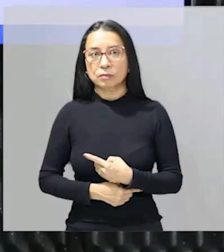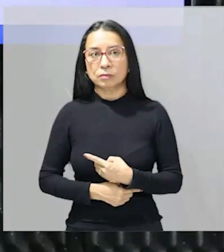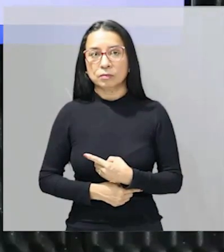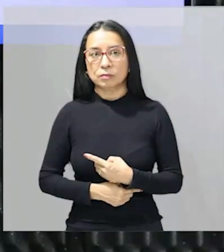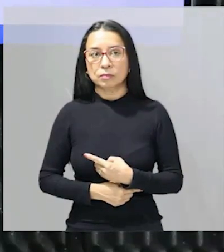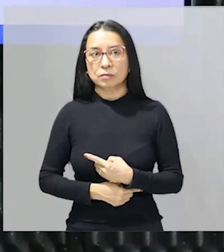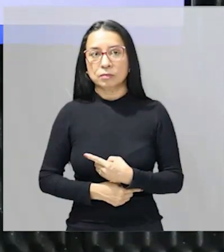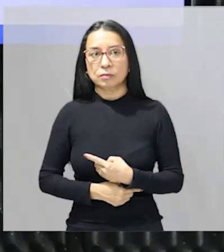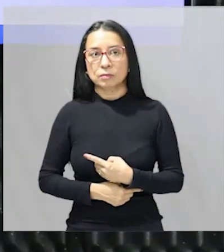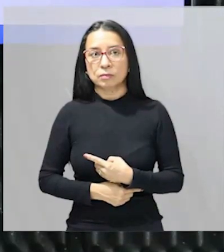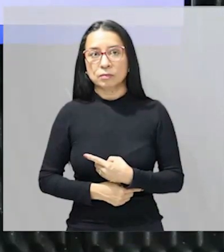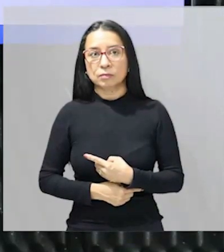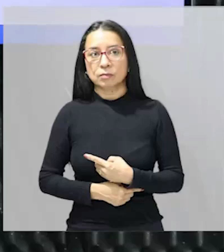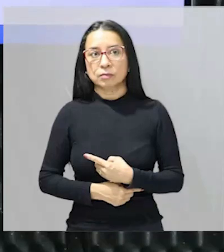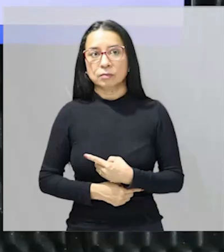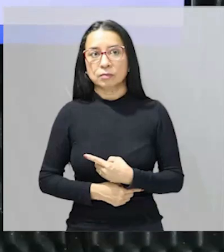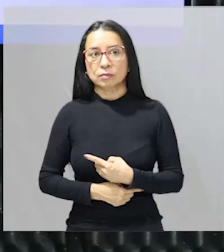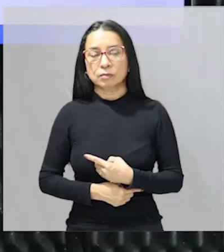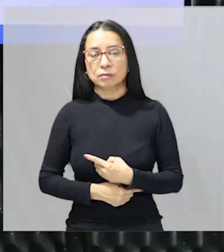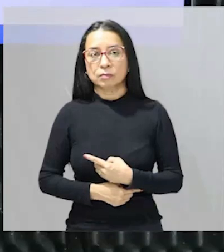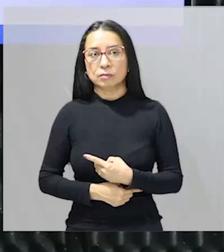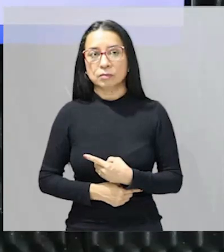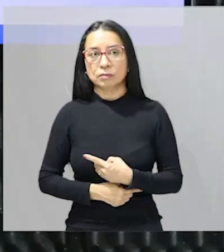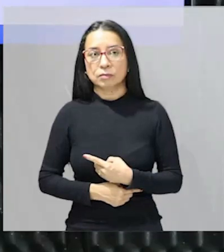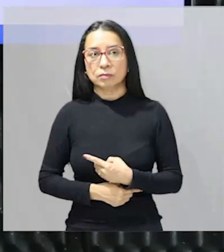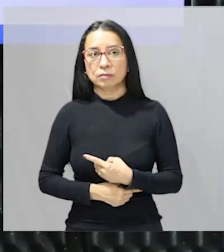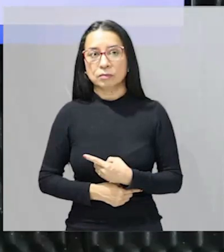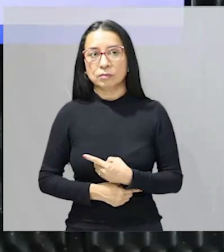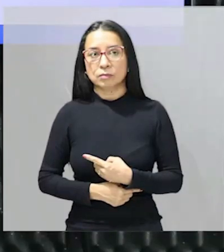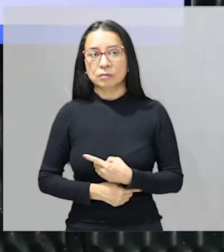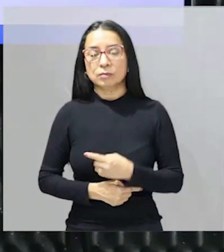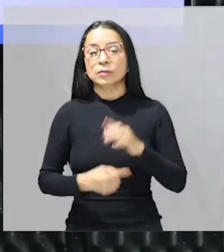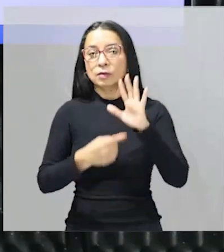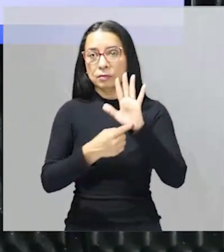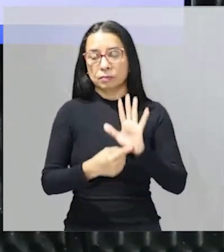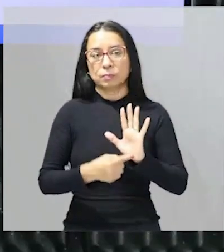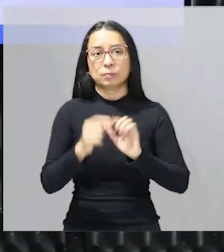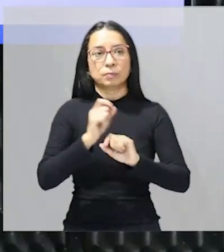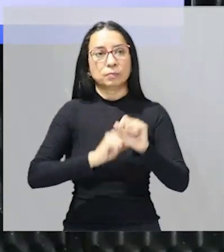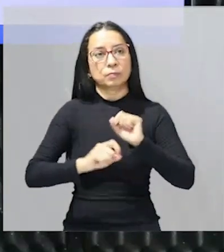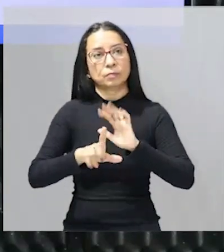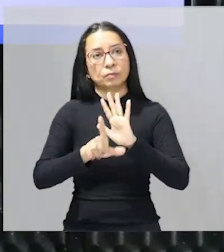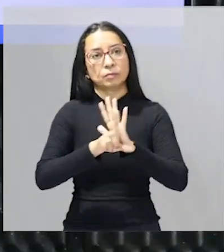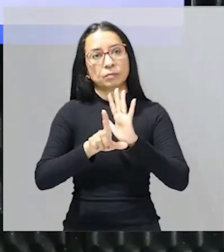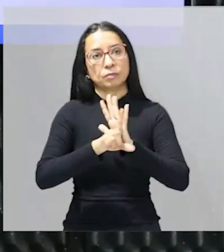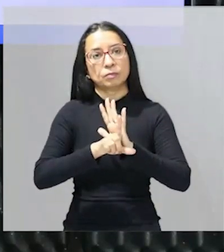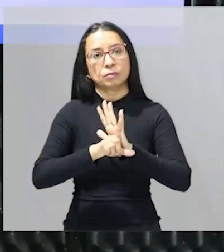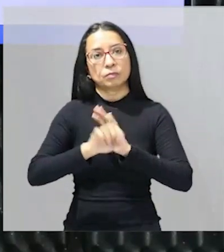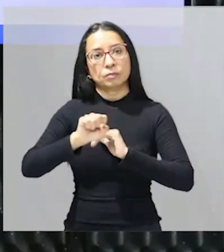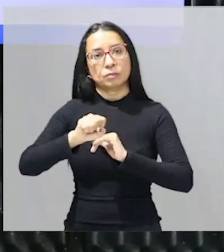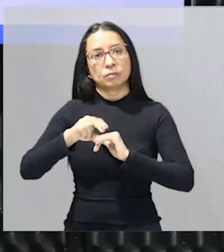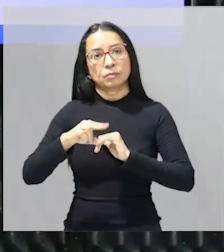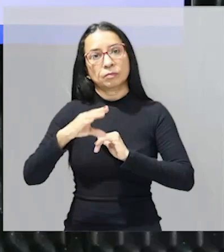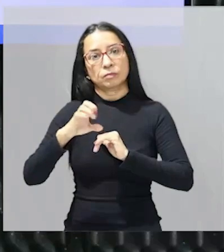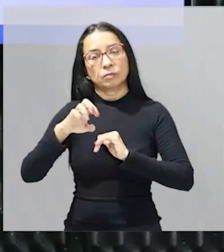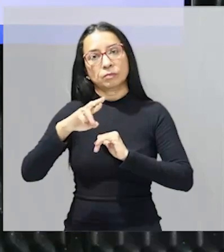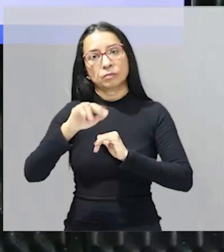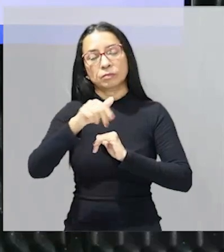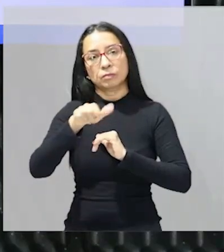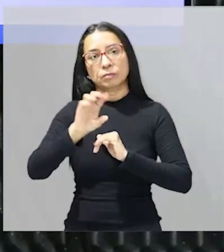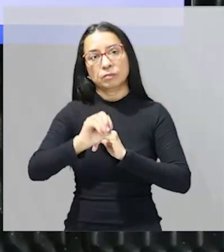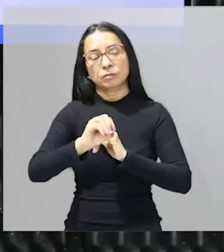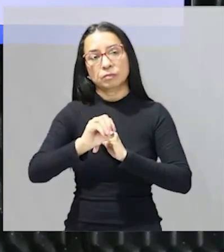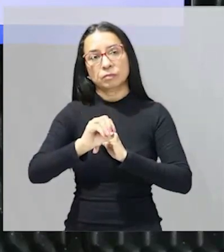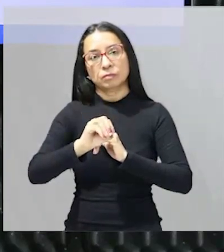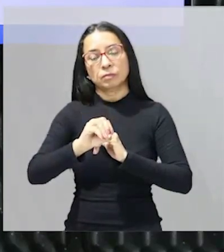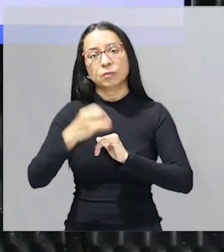oposto. Dividem, partilham, disseminam os bens e o poder. Então ele mostra que as leis de sucessão, elas são muito importantes